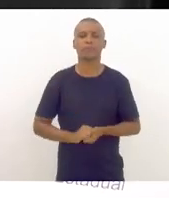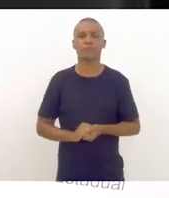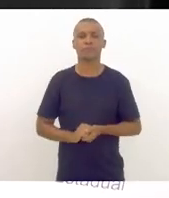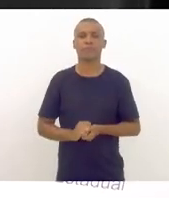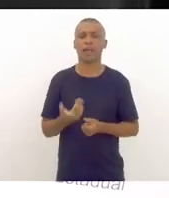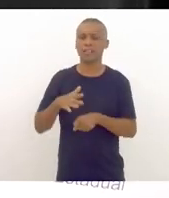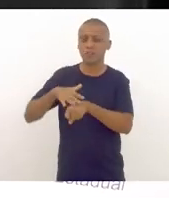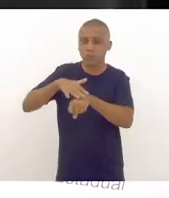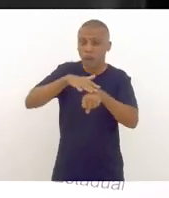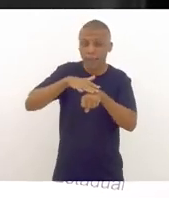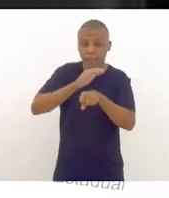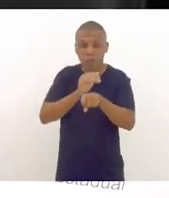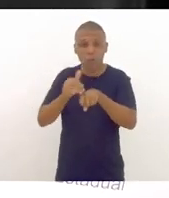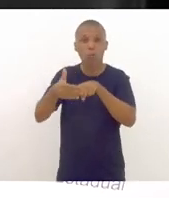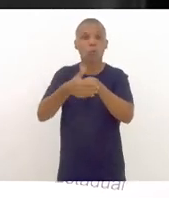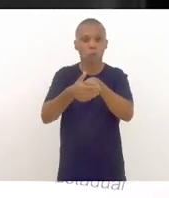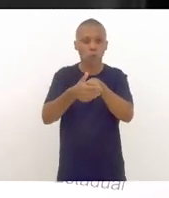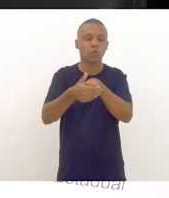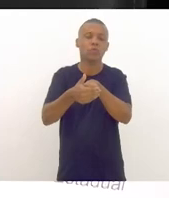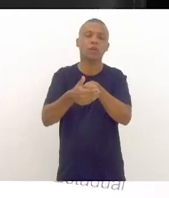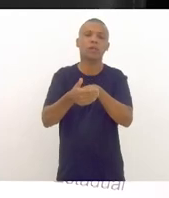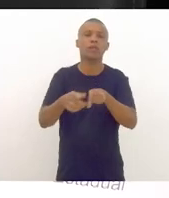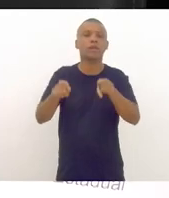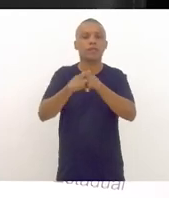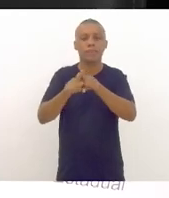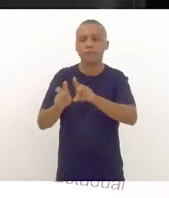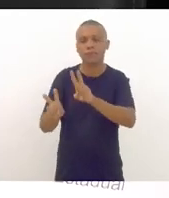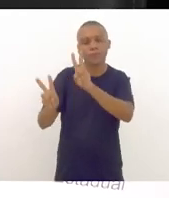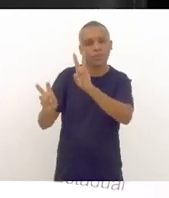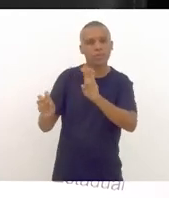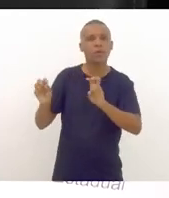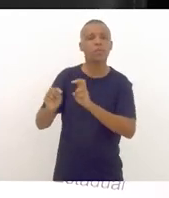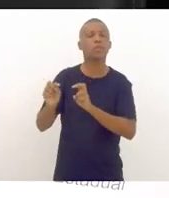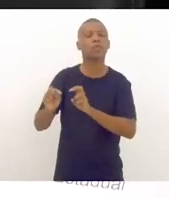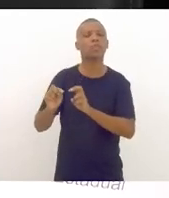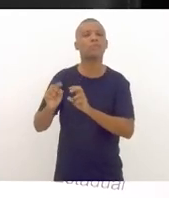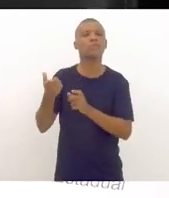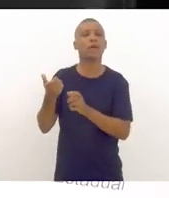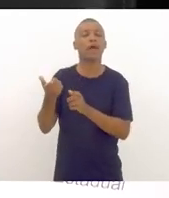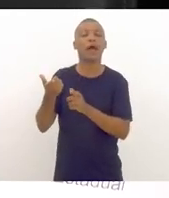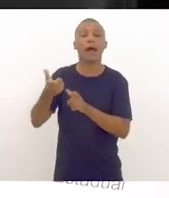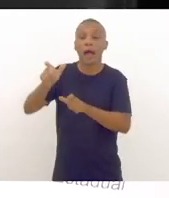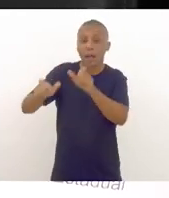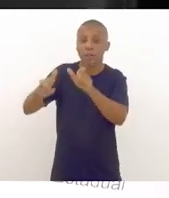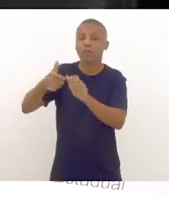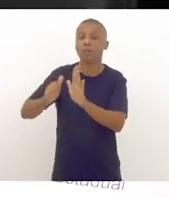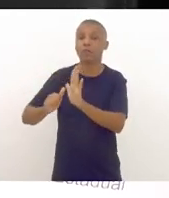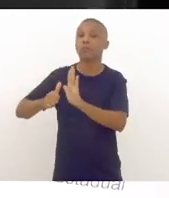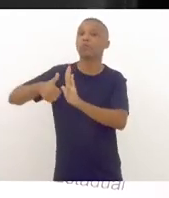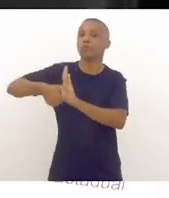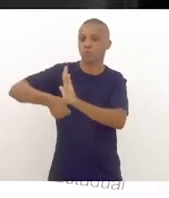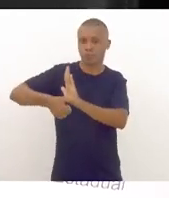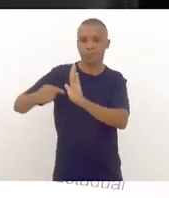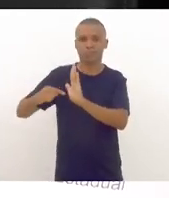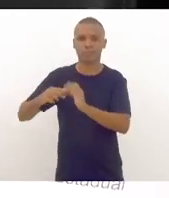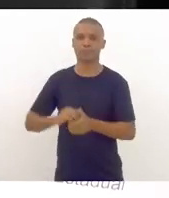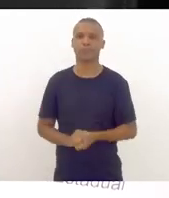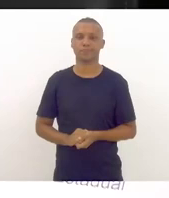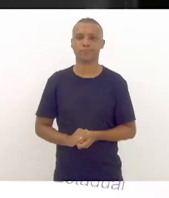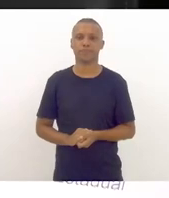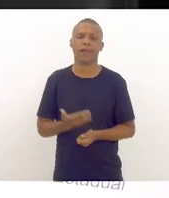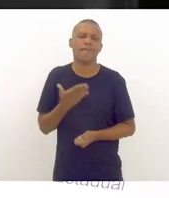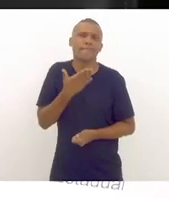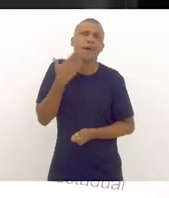síndromes ocultas e também aqueles com síndrome de Down. Não é